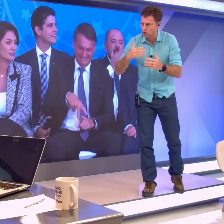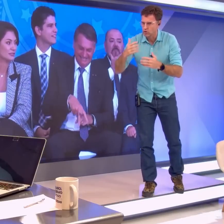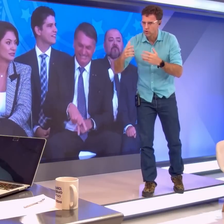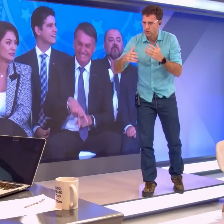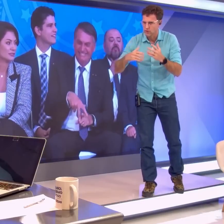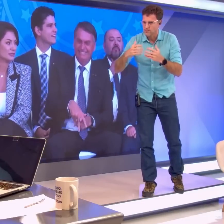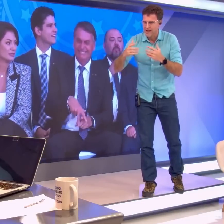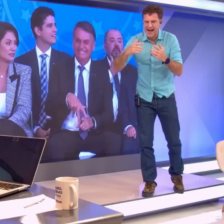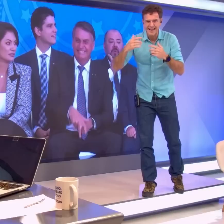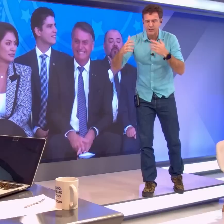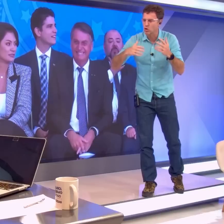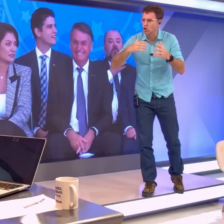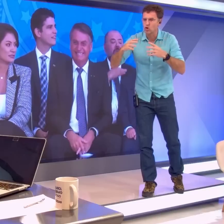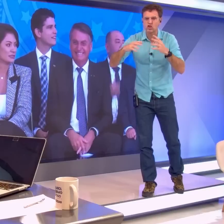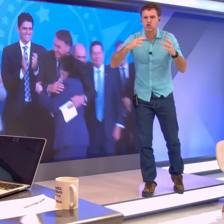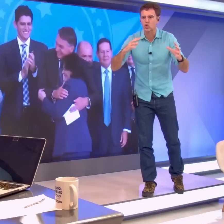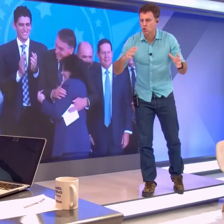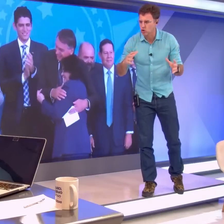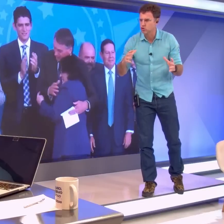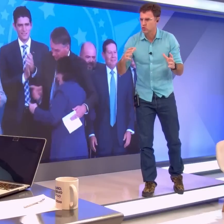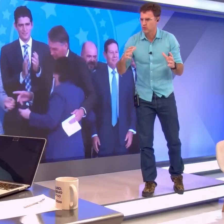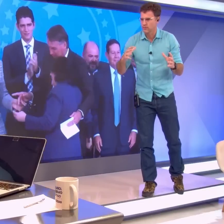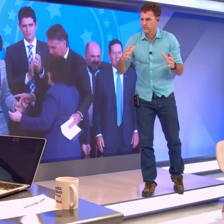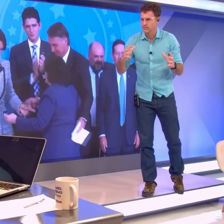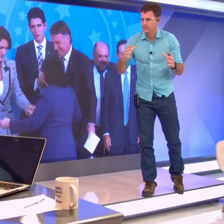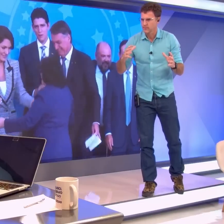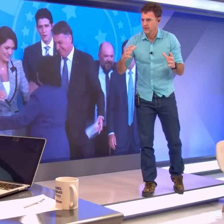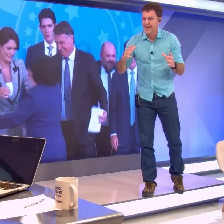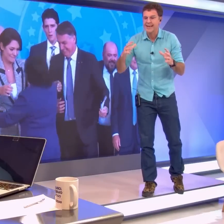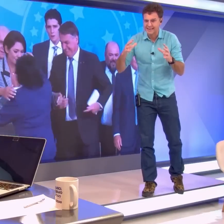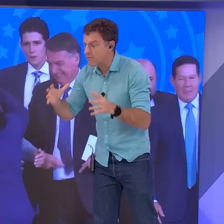aprimorando. Ali no discurso,